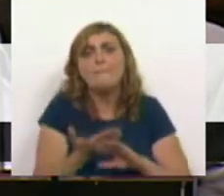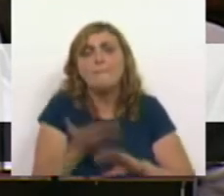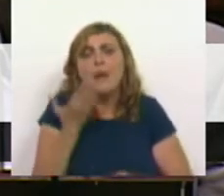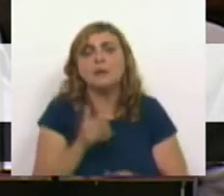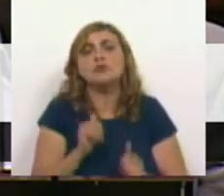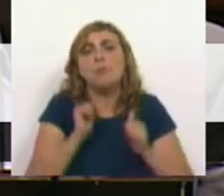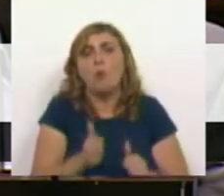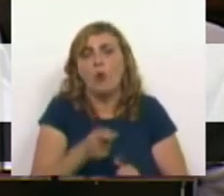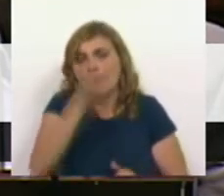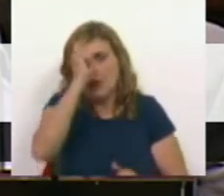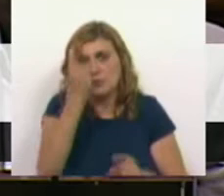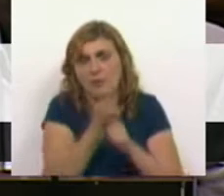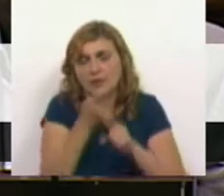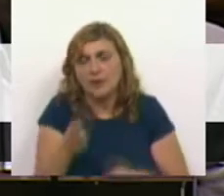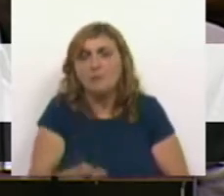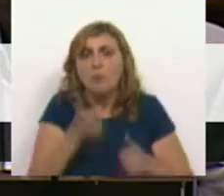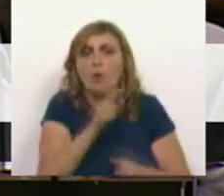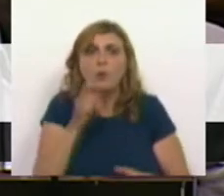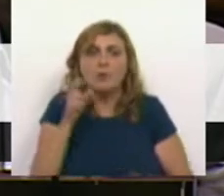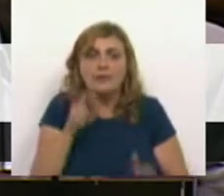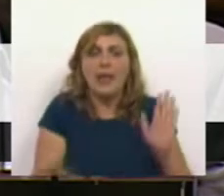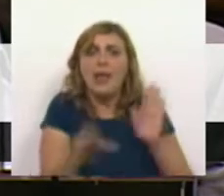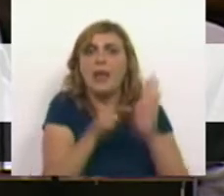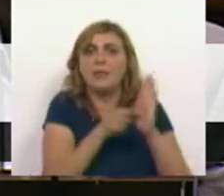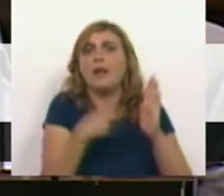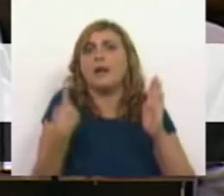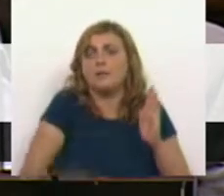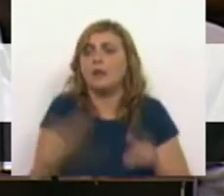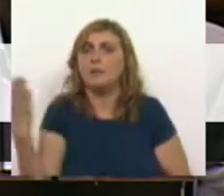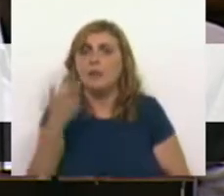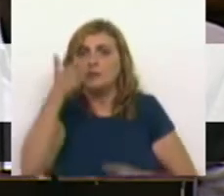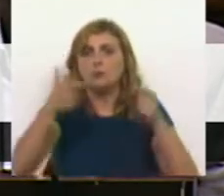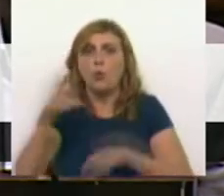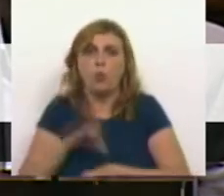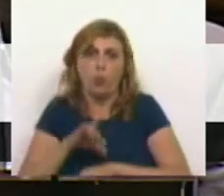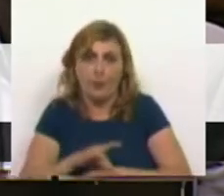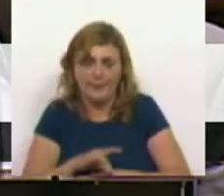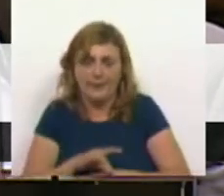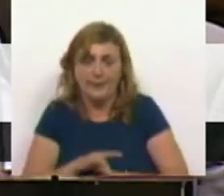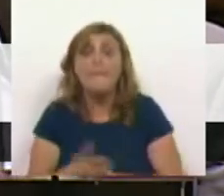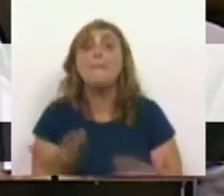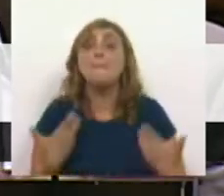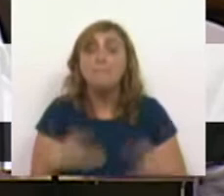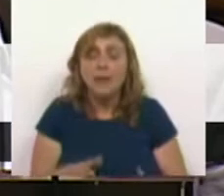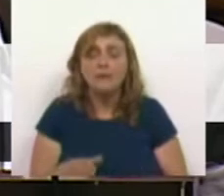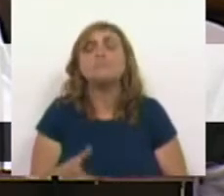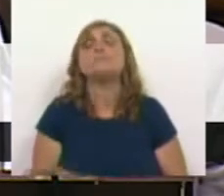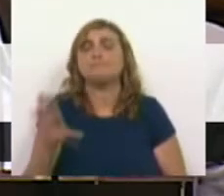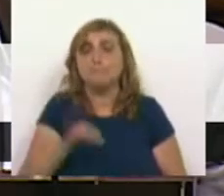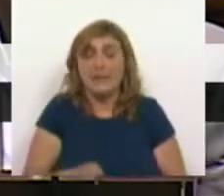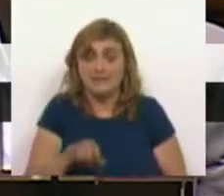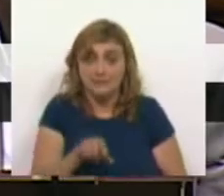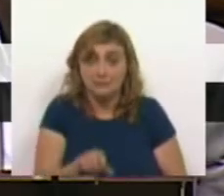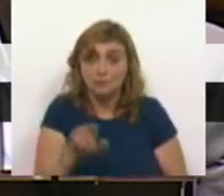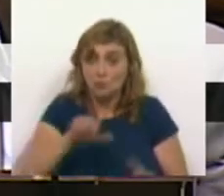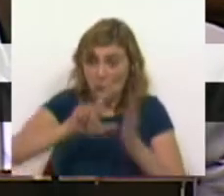melhor respeitadas e melhor cumpridas as leis que temos sobre direitos dos doentes. Mas, mais do que isso, o